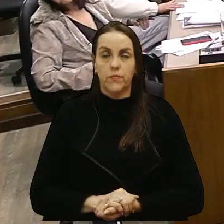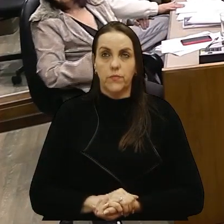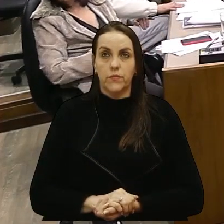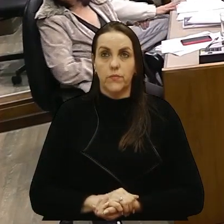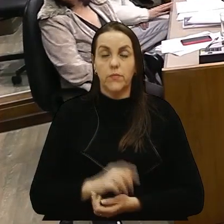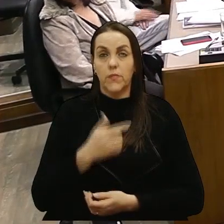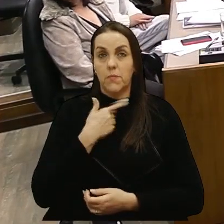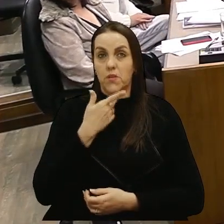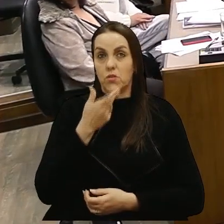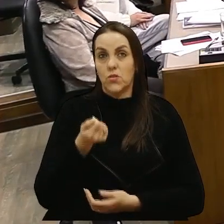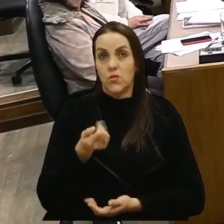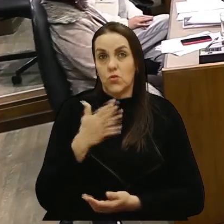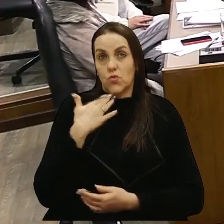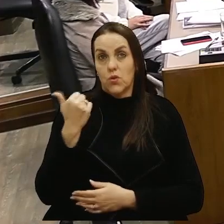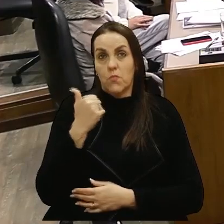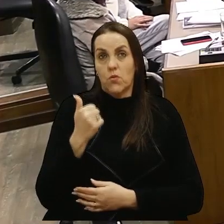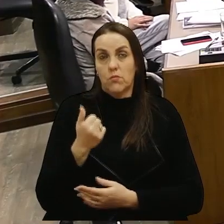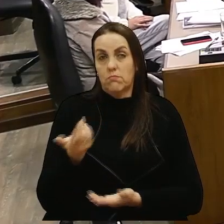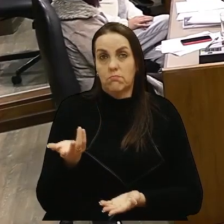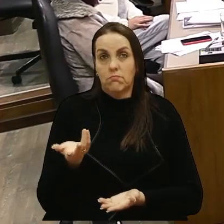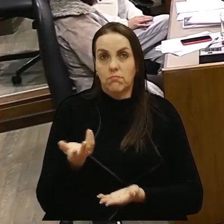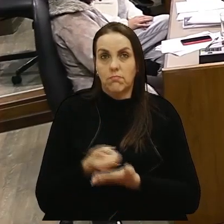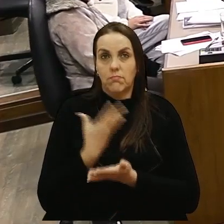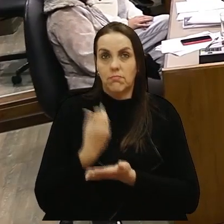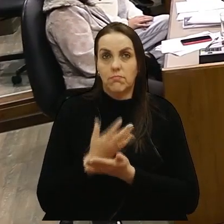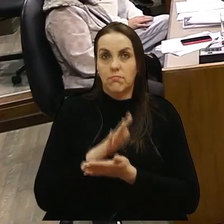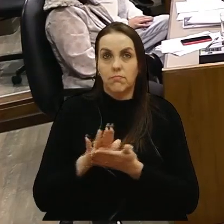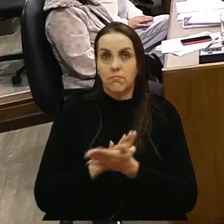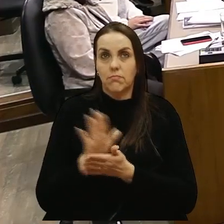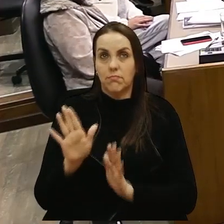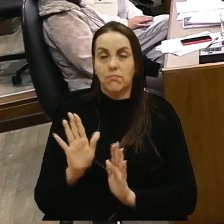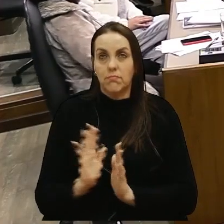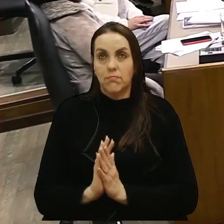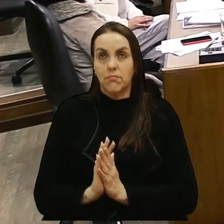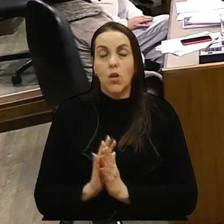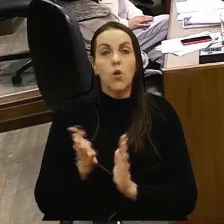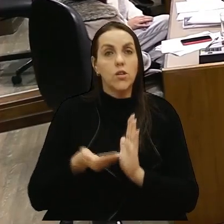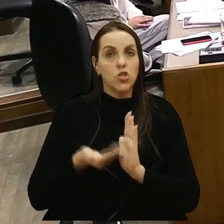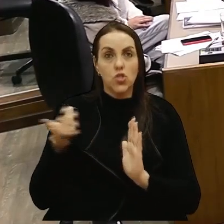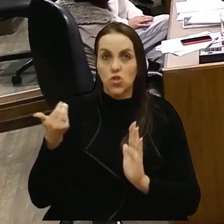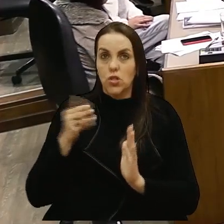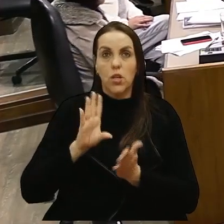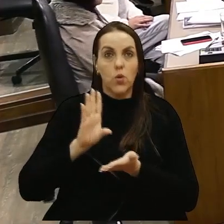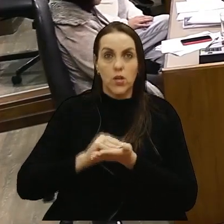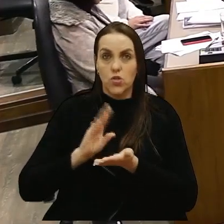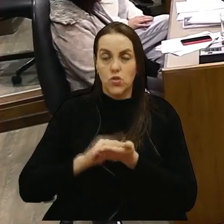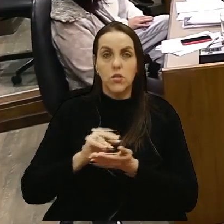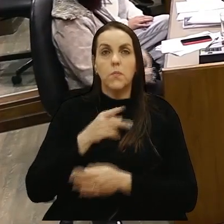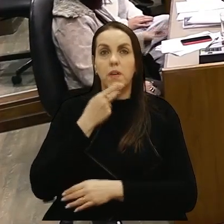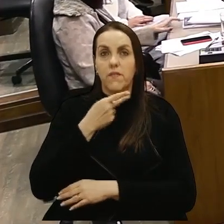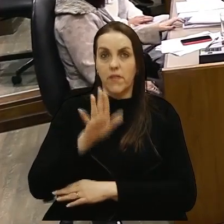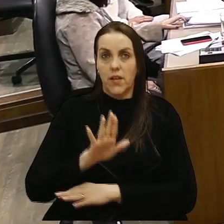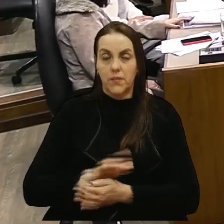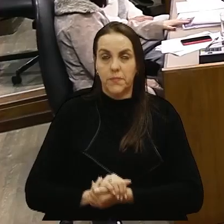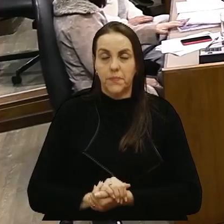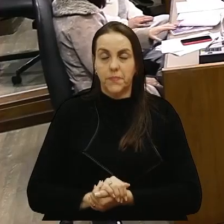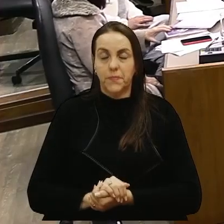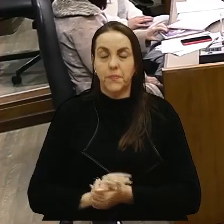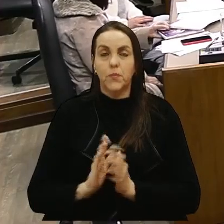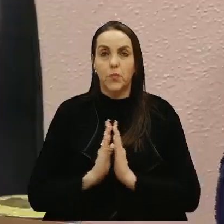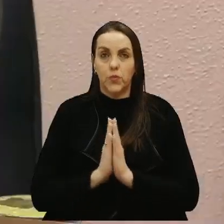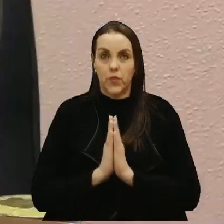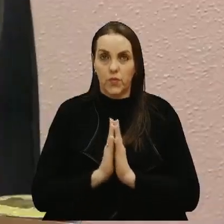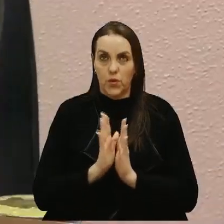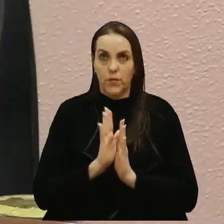de analfabeto aqui. Só um minutinho, vereador. Vamos só, Eu peço que o vereador Iago retire dos anais o que ele falou sobre a minha fala. Vamos só... tem a questão